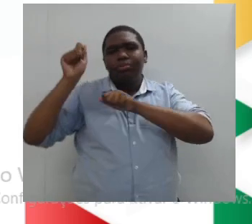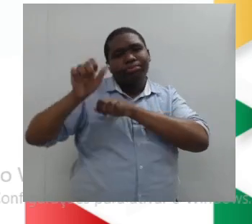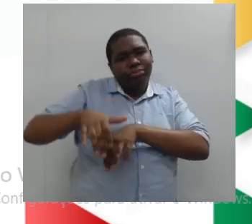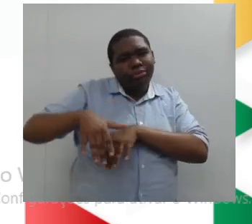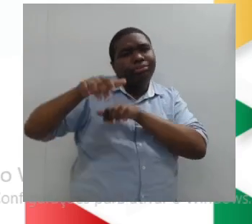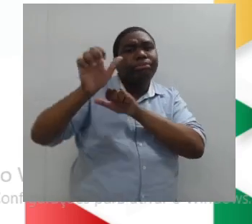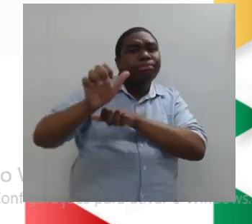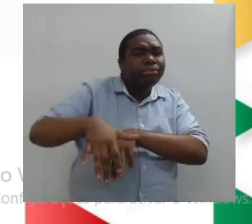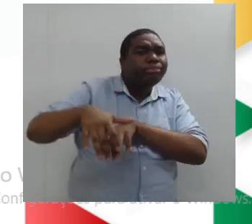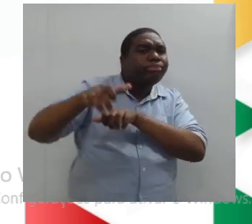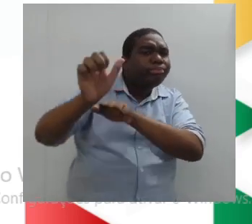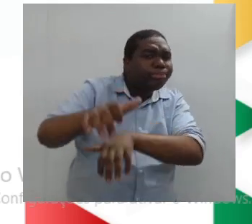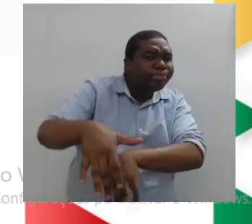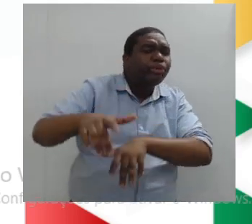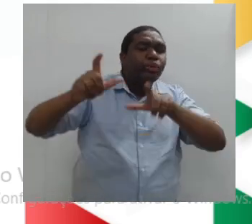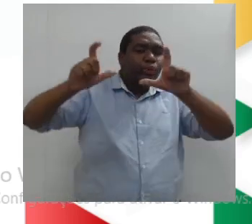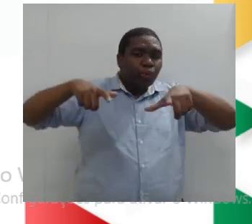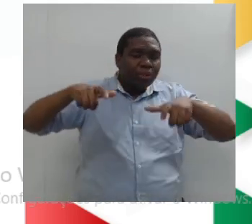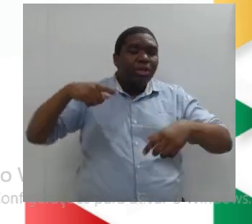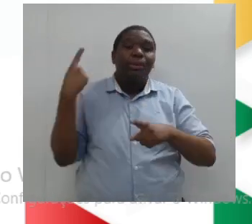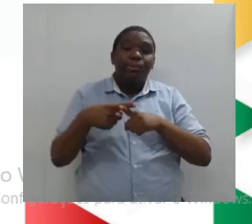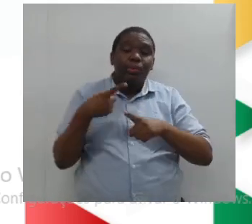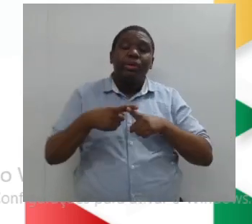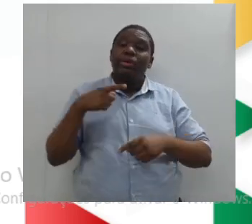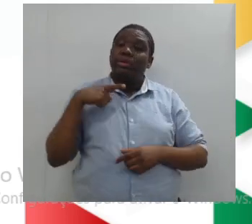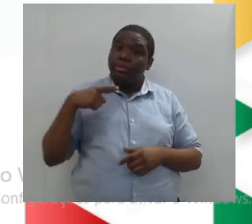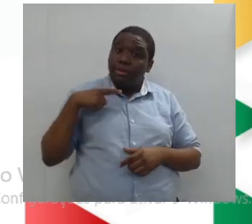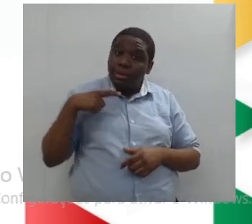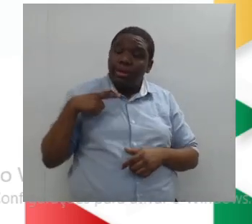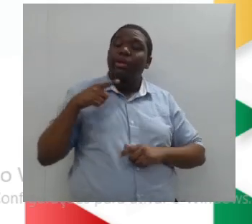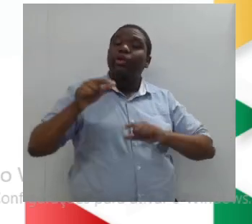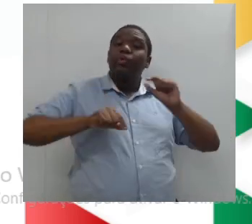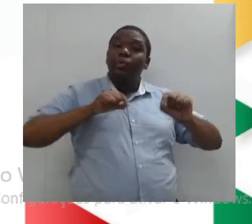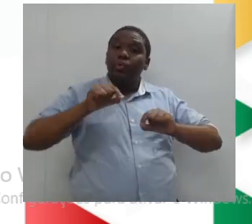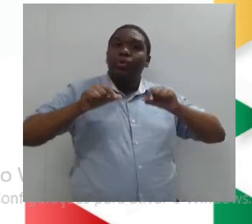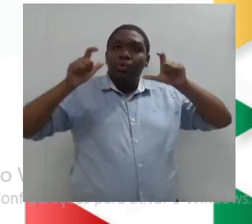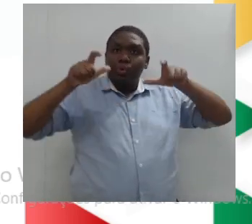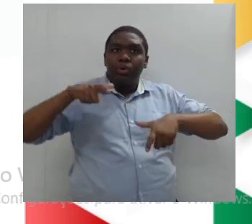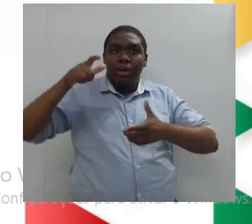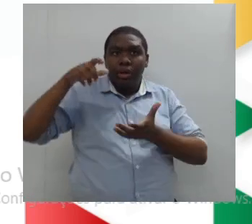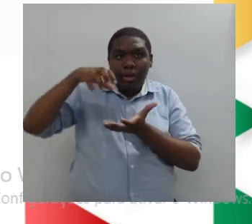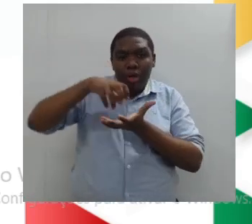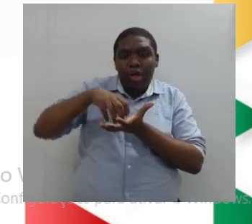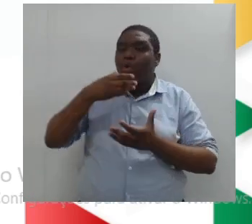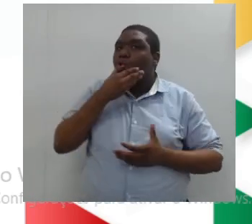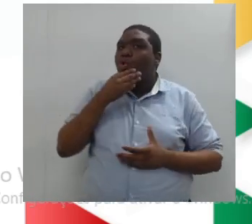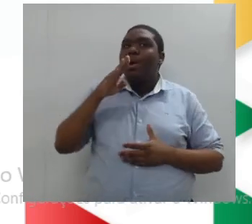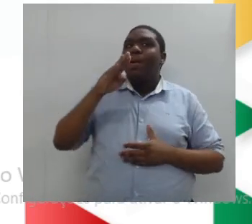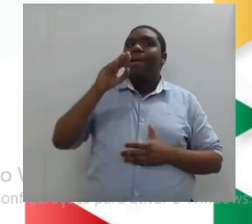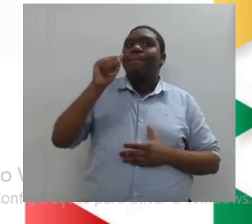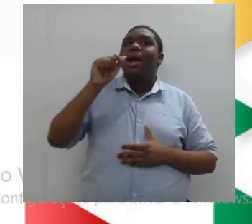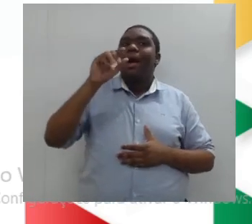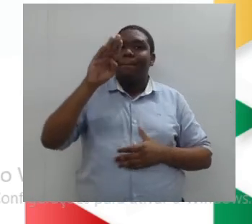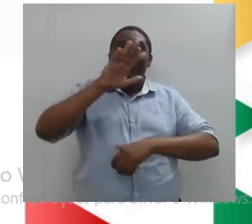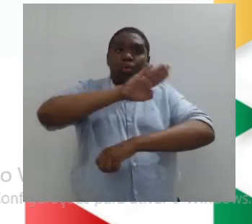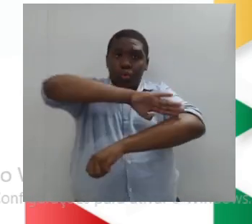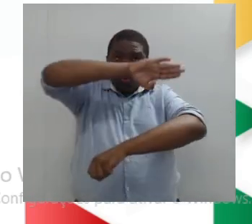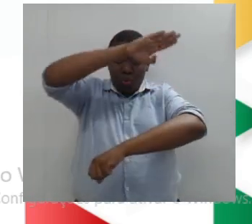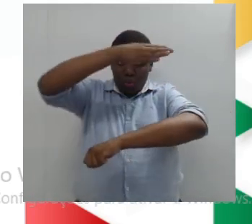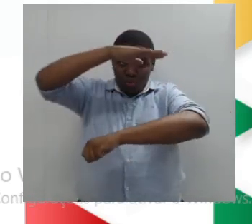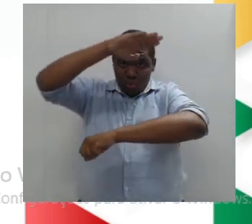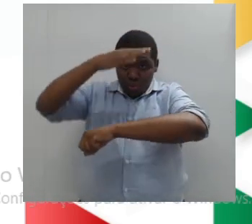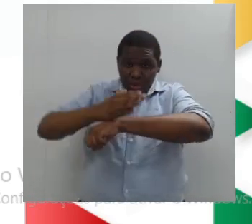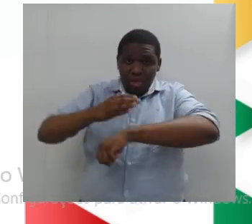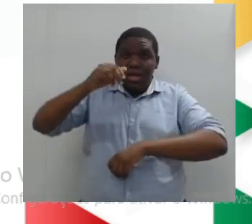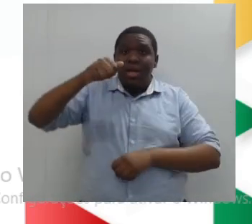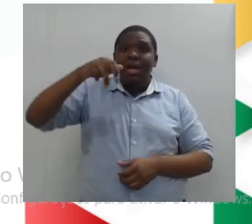deles, pois lá é onde se encontra o santuário do Bab, no Monte Carmelo, onde